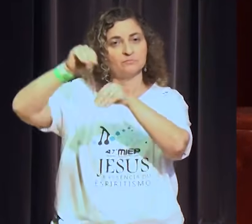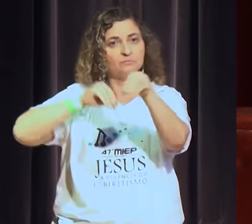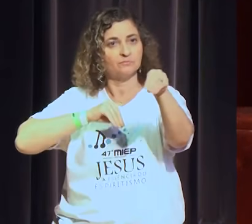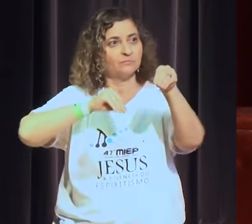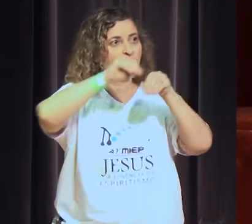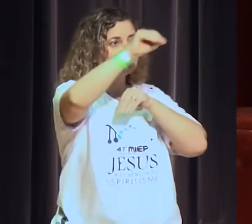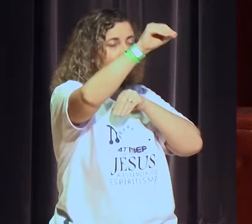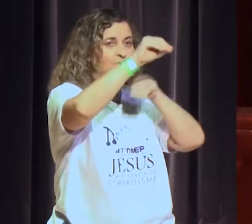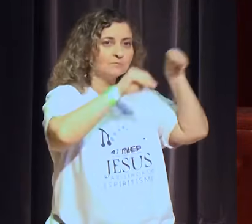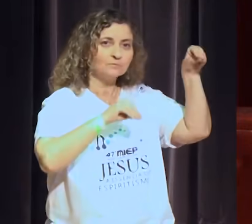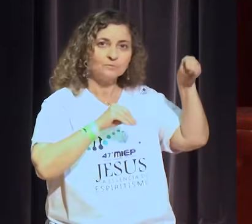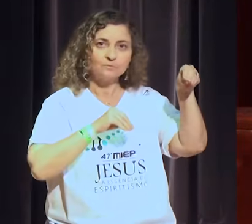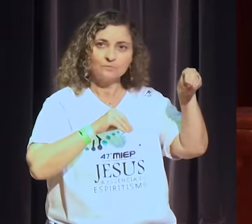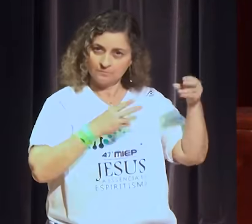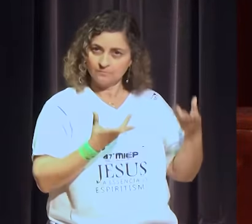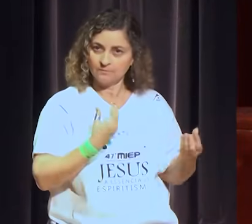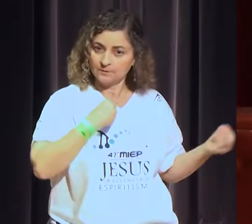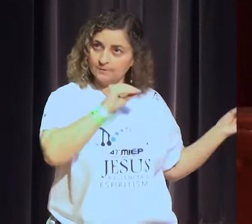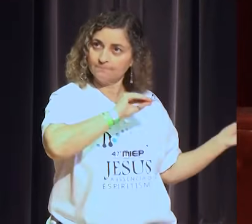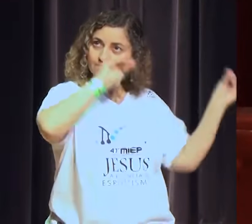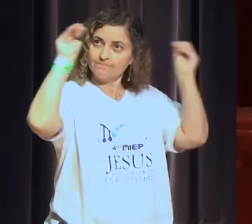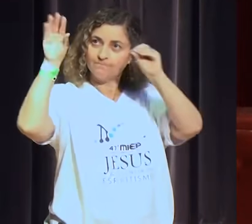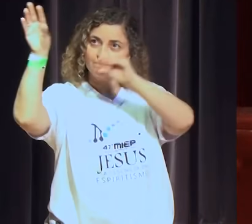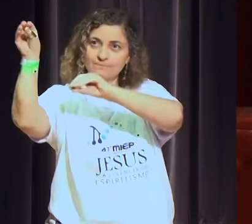Recebe aqui.